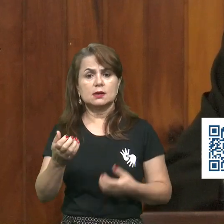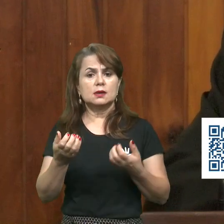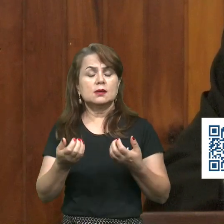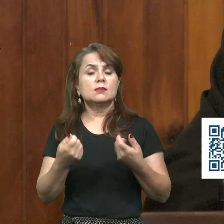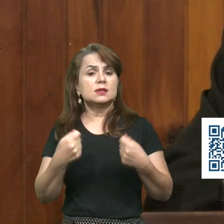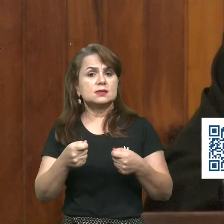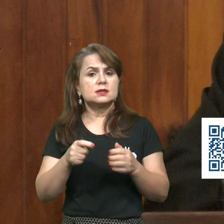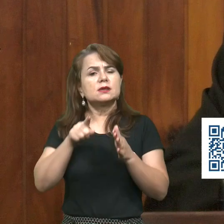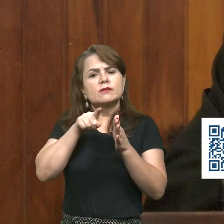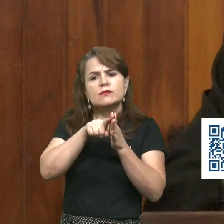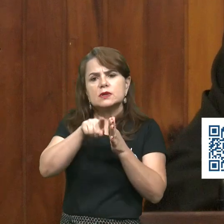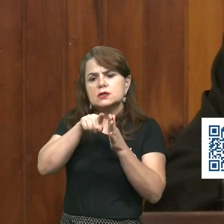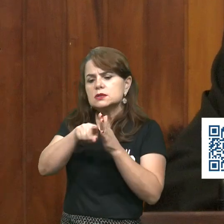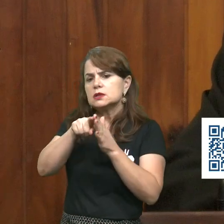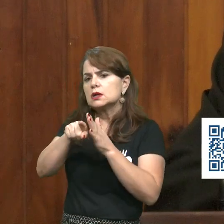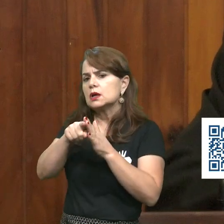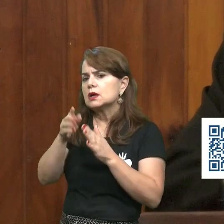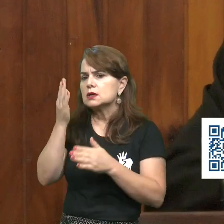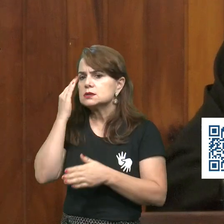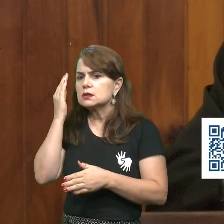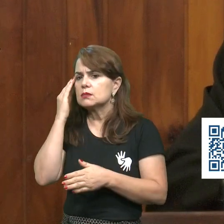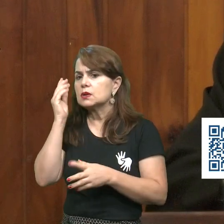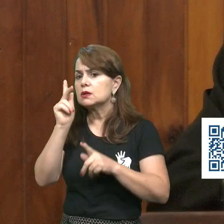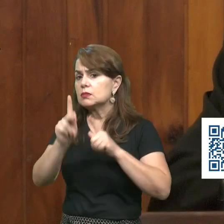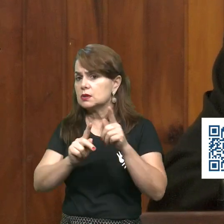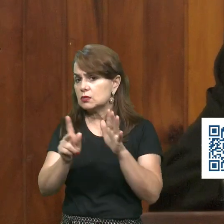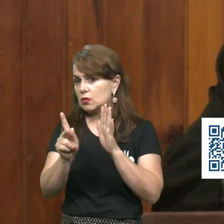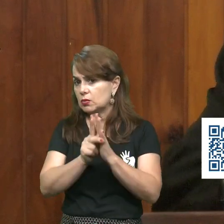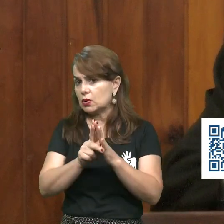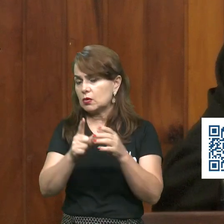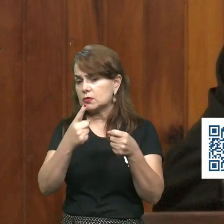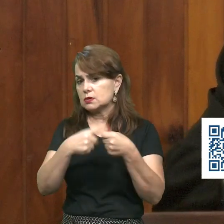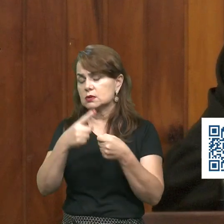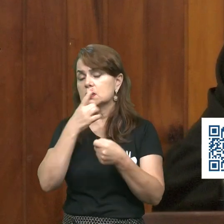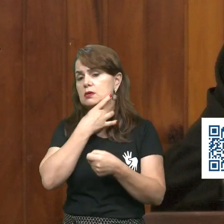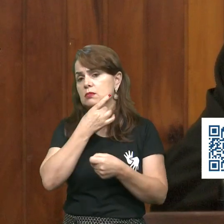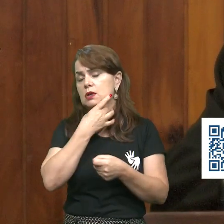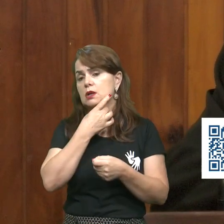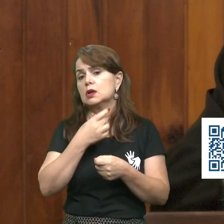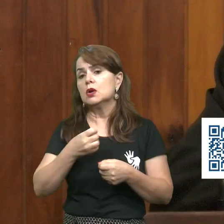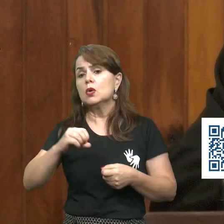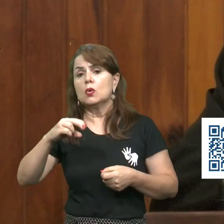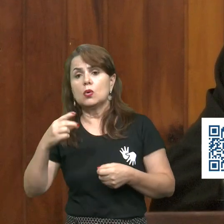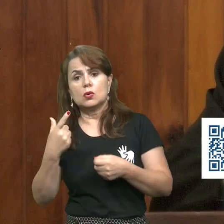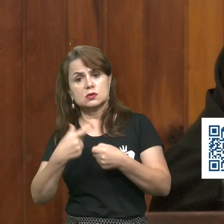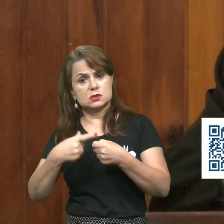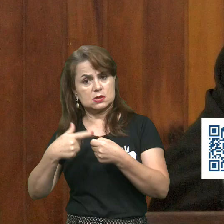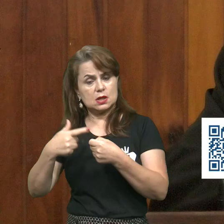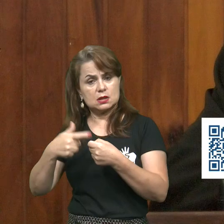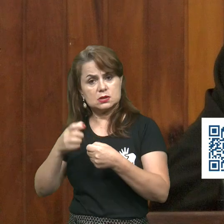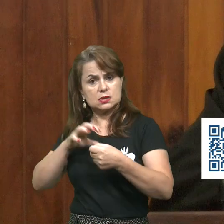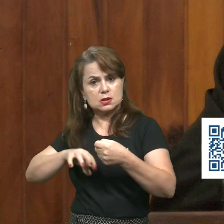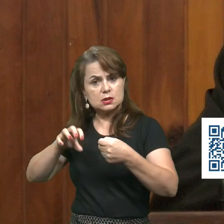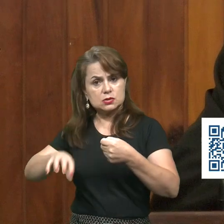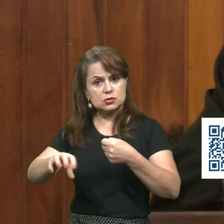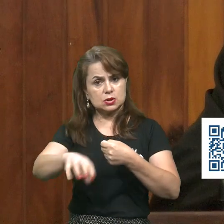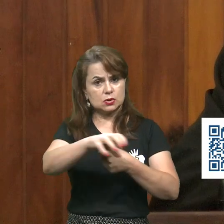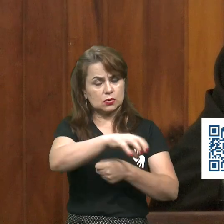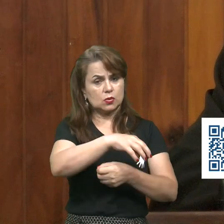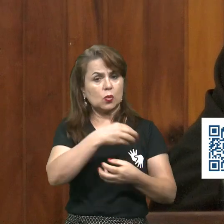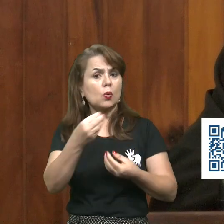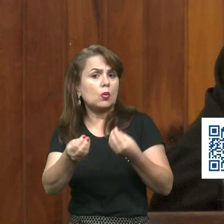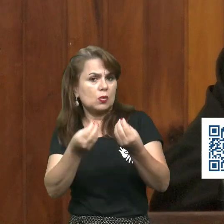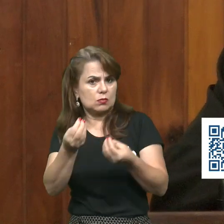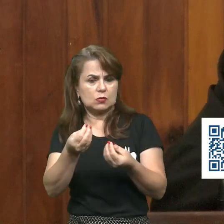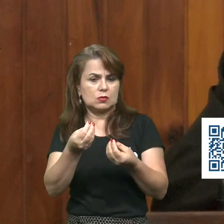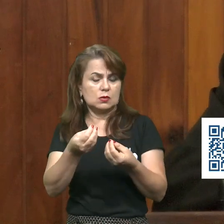há, se todos os atendimentos são dos munícipes de Marília ou se está sendo atendido de uma forma regional também. De que forma que é feito